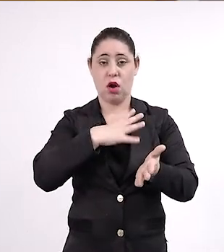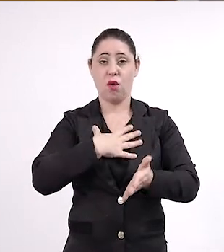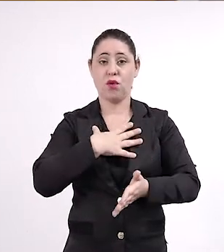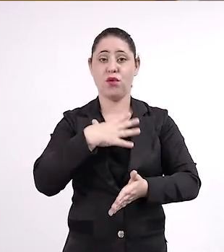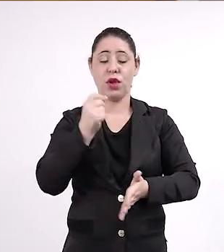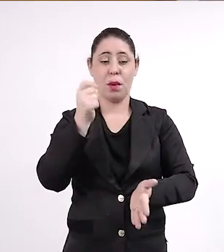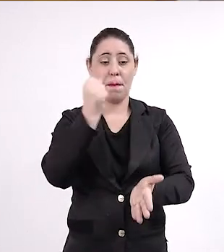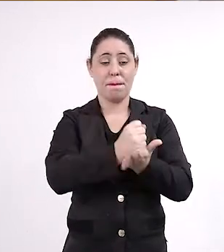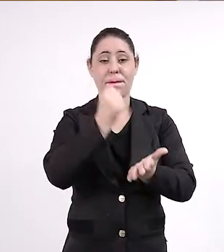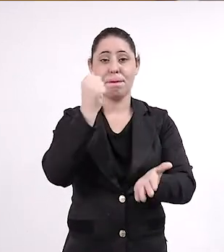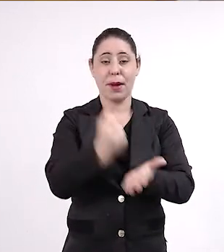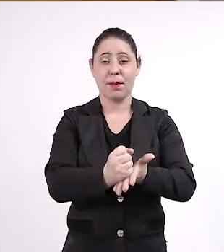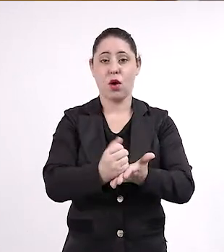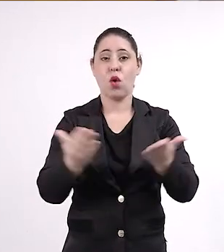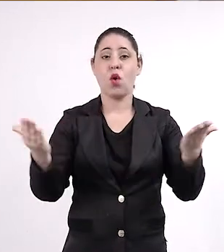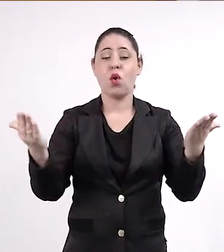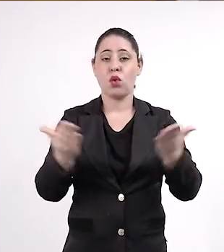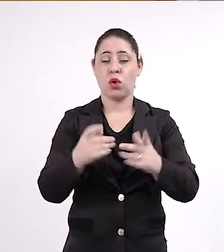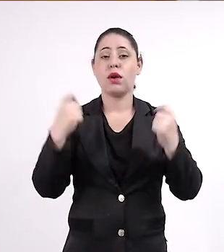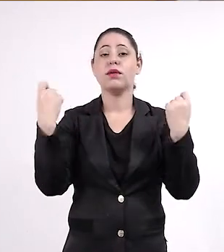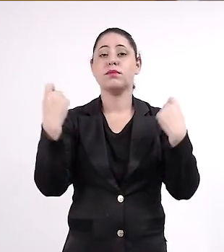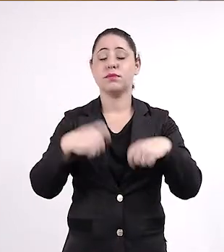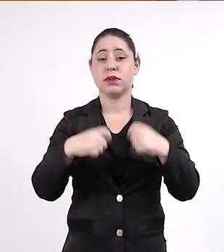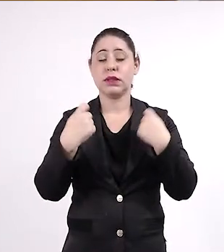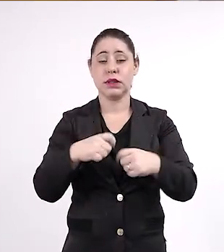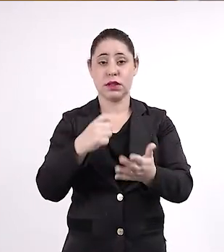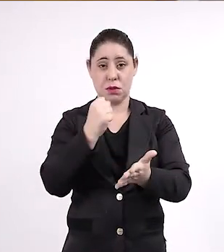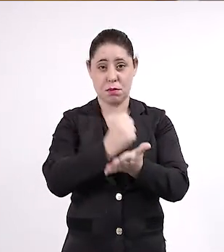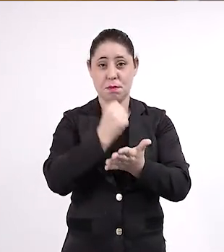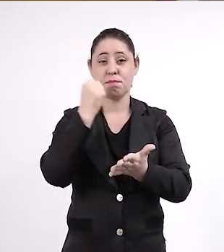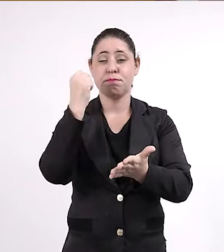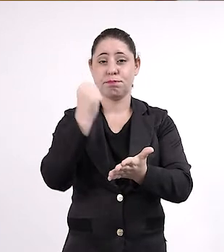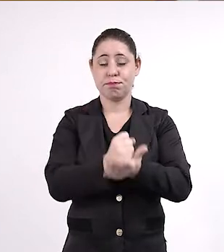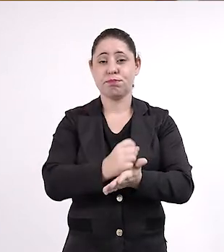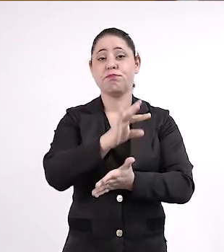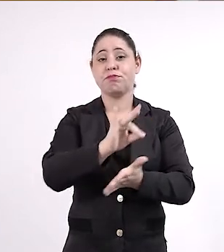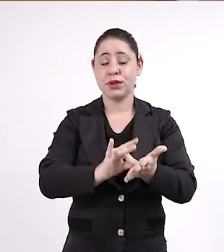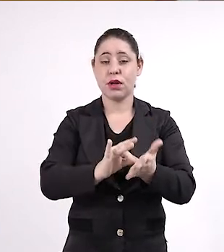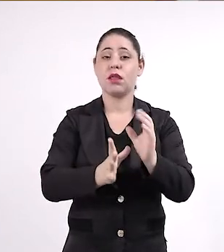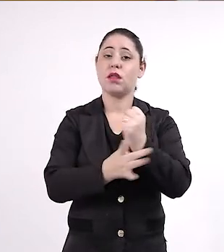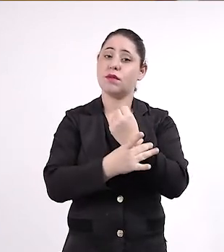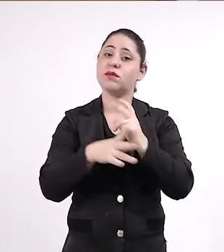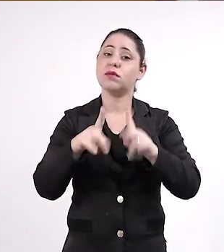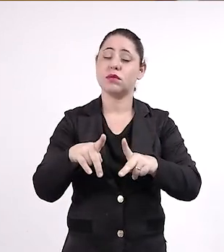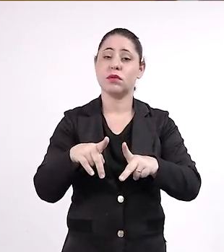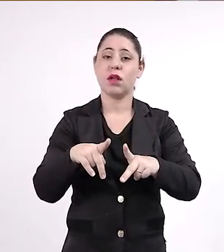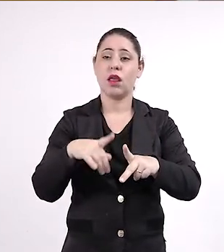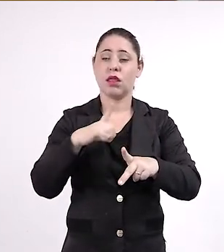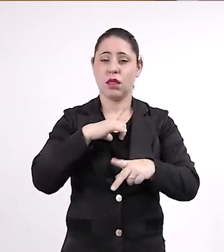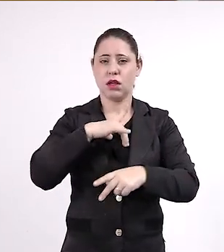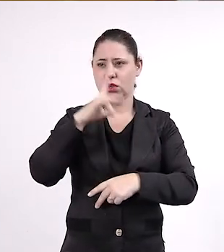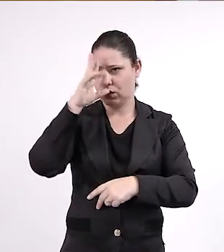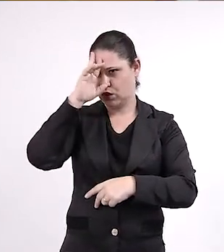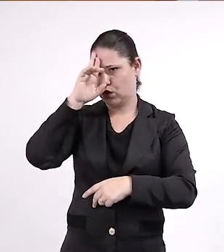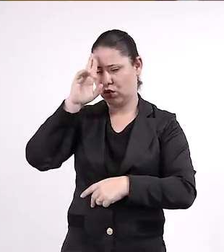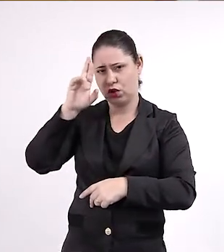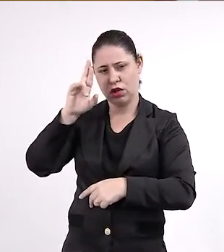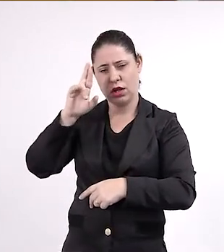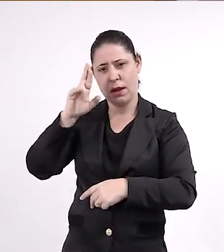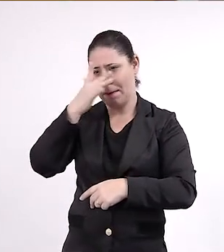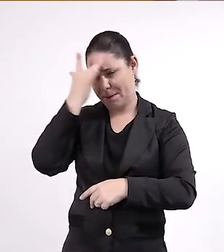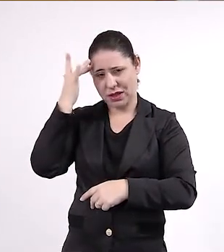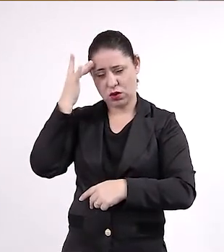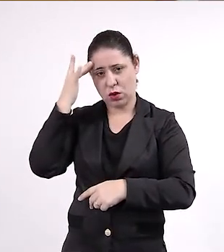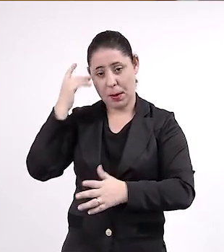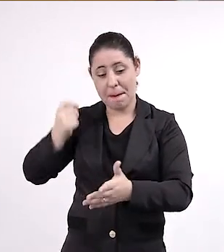filho, mas agora ele precisa que a pensão que antes foi fixada aumente, então ele vai procurar a defensoria. Tem um genitor que pagava a